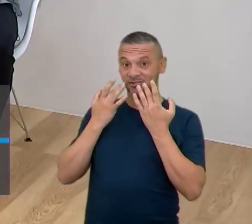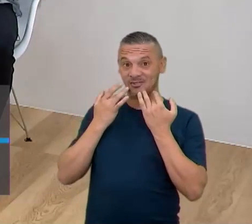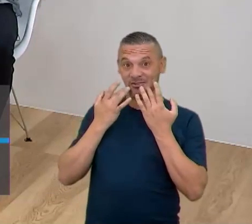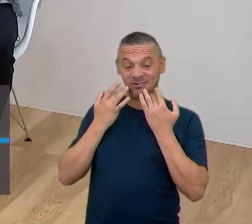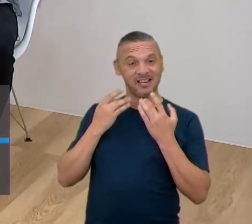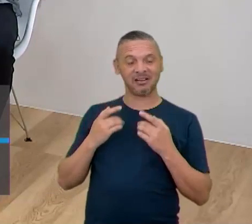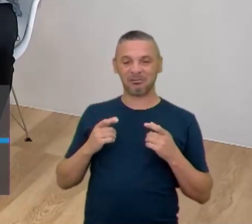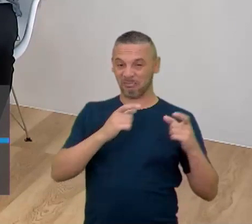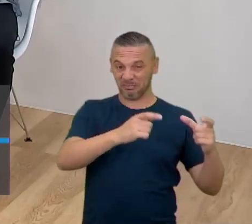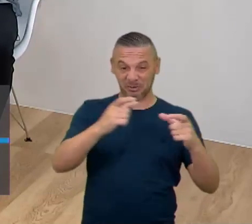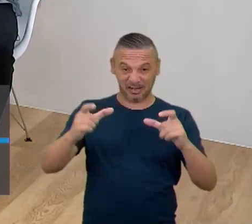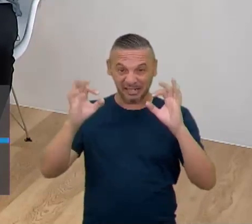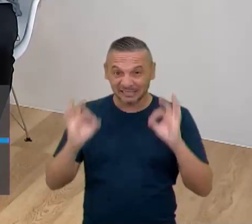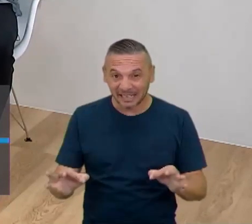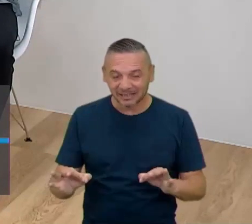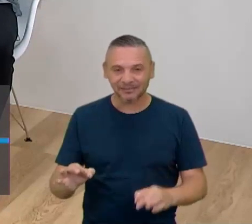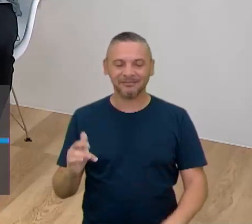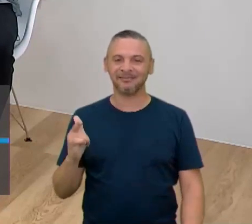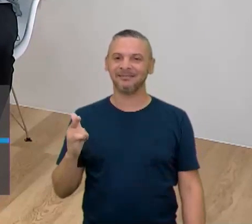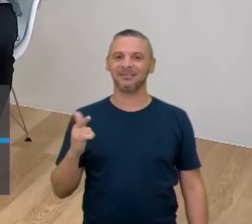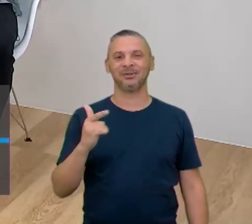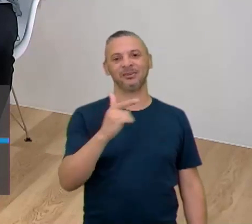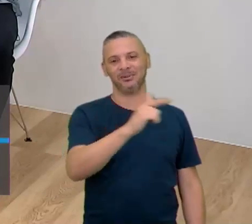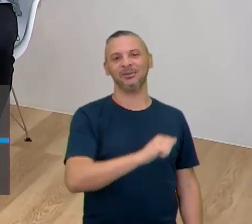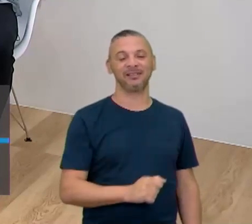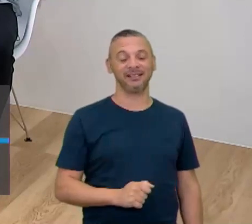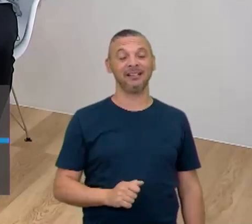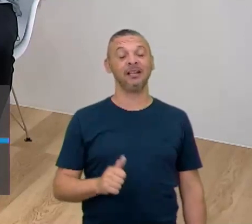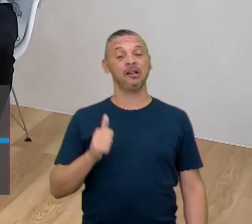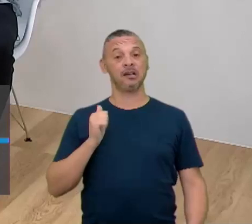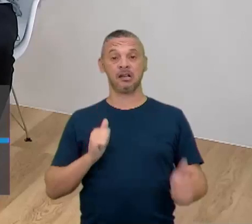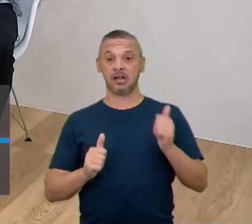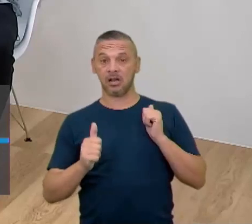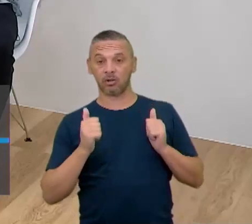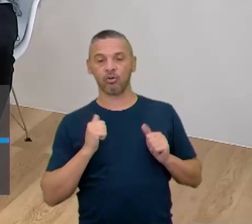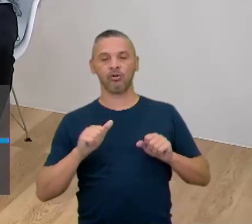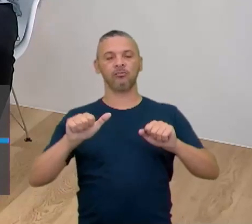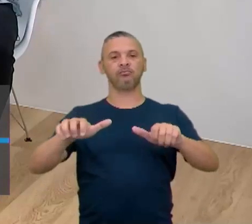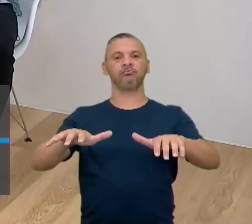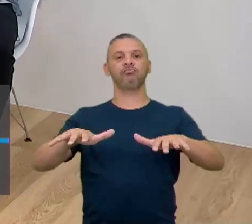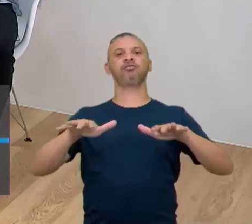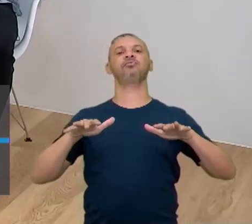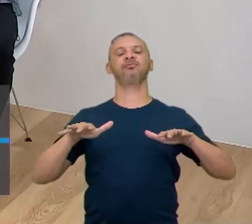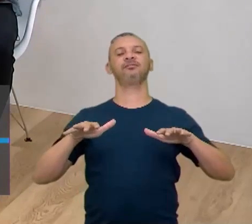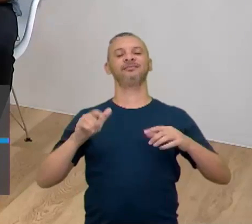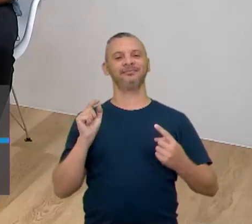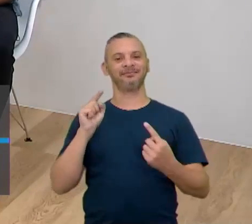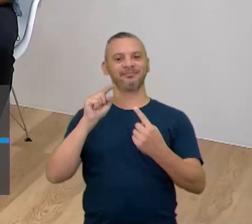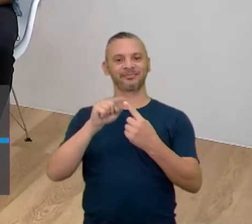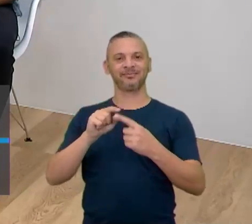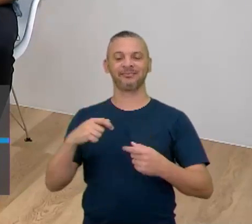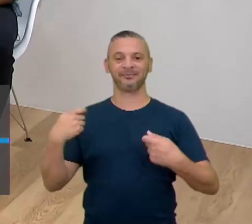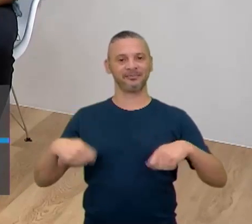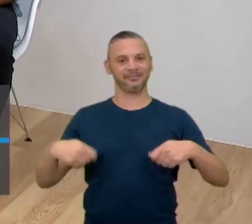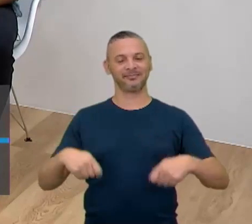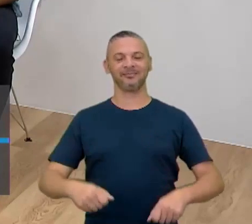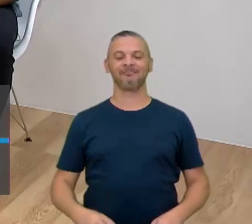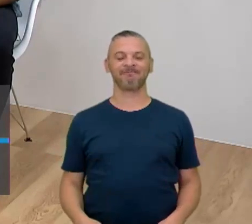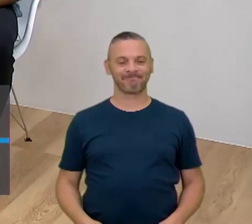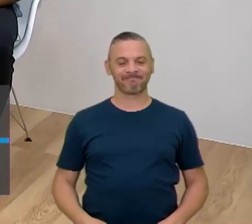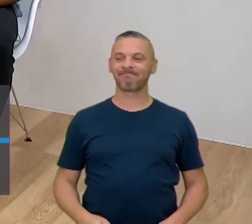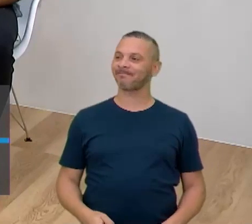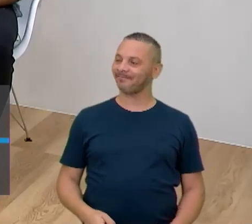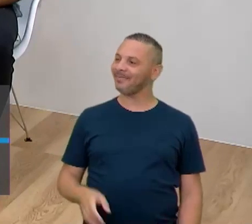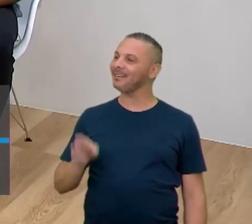não existe lugar certo, só existe o quê? Ter um ator e ter uma plateia e uma história para contar. Viu que interessante?